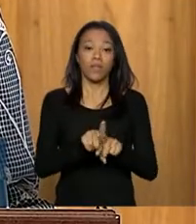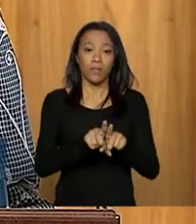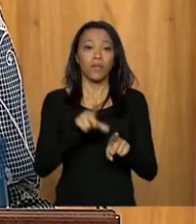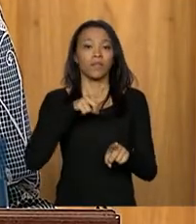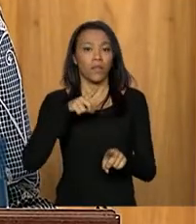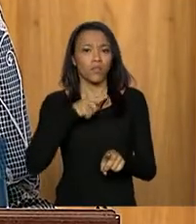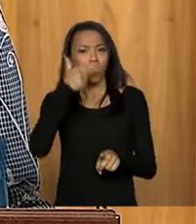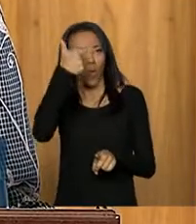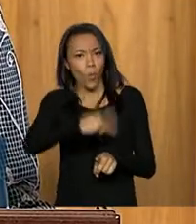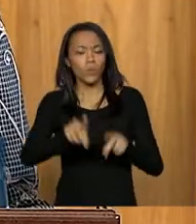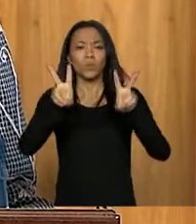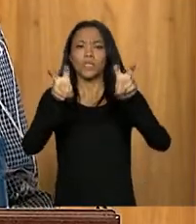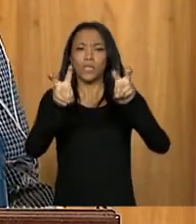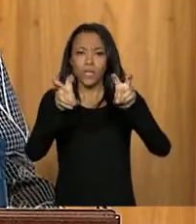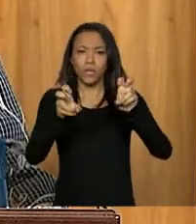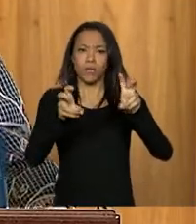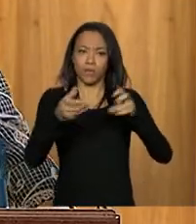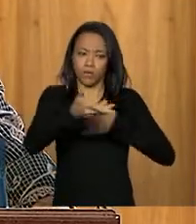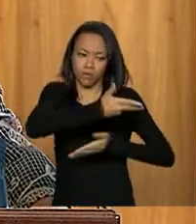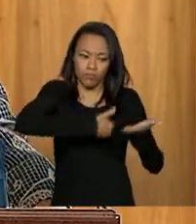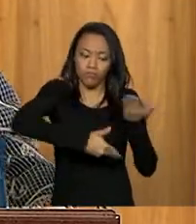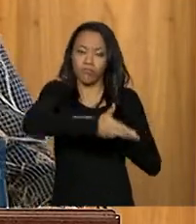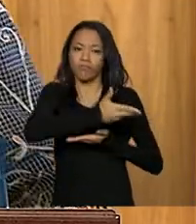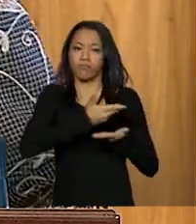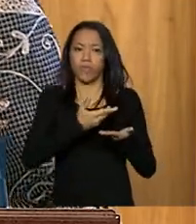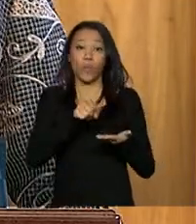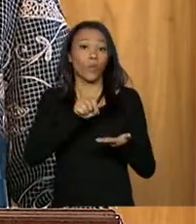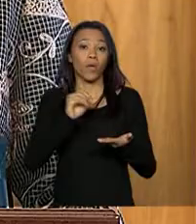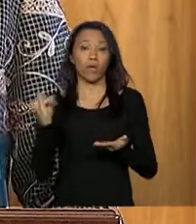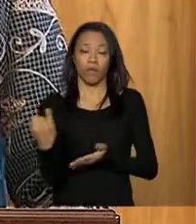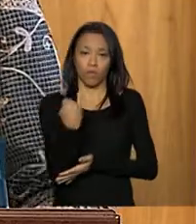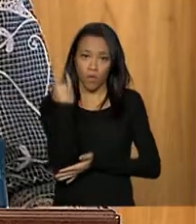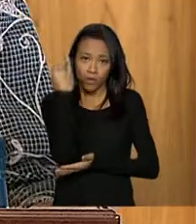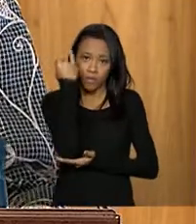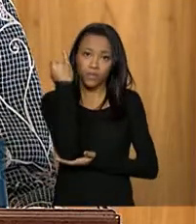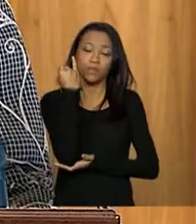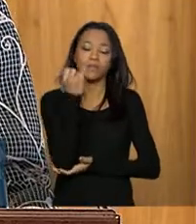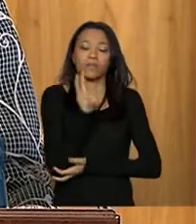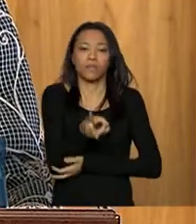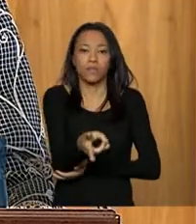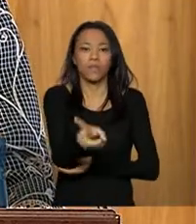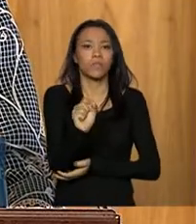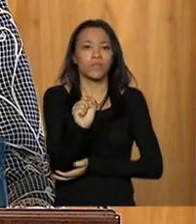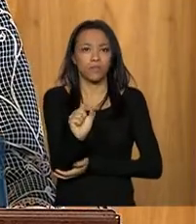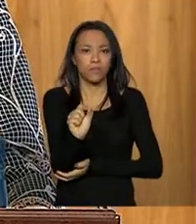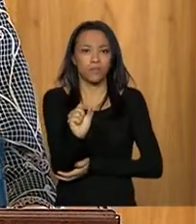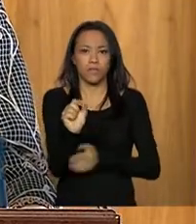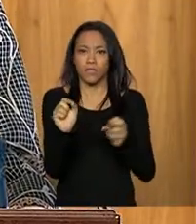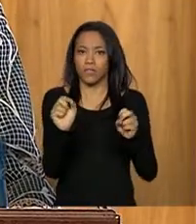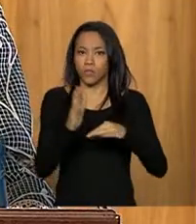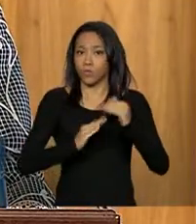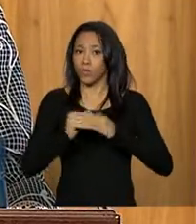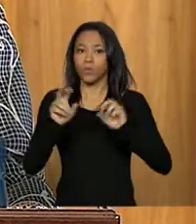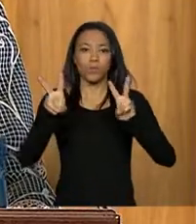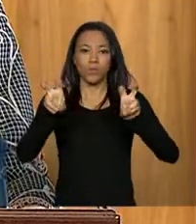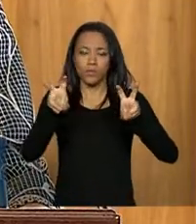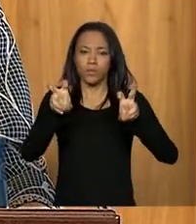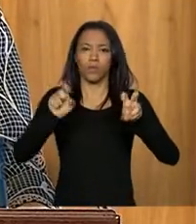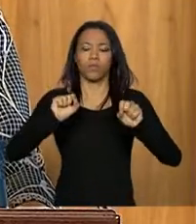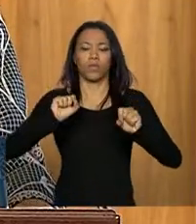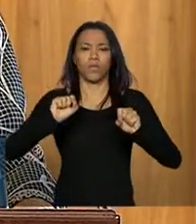nossas relações bilaterais, a extrema importância de cooperar no que se refere a